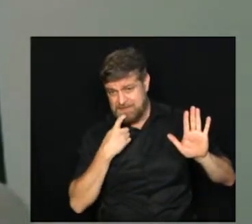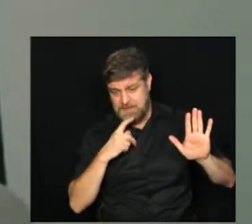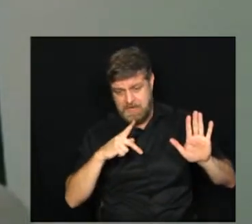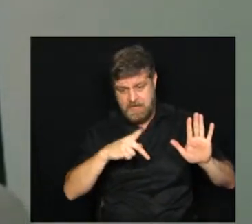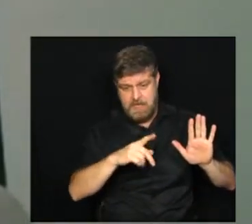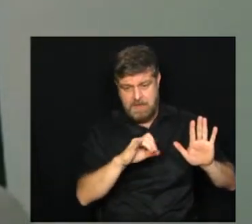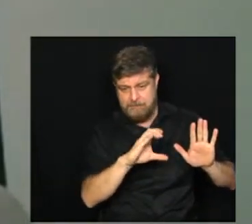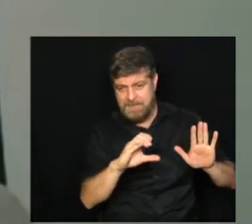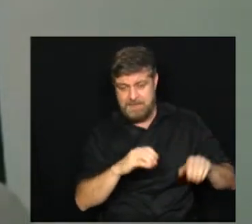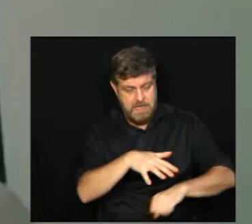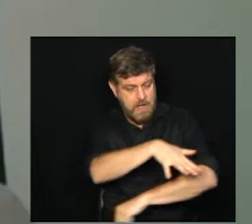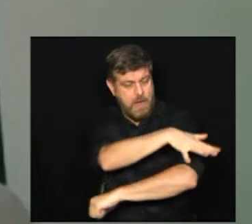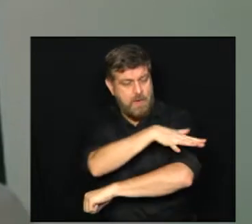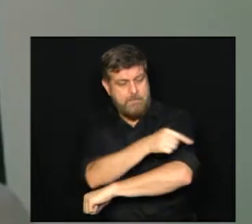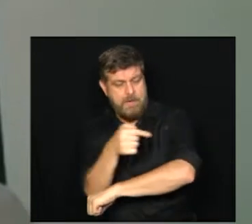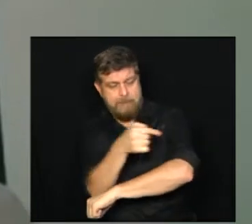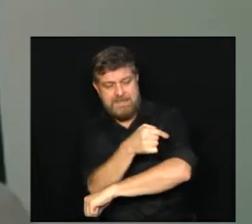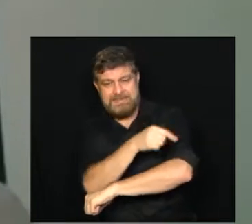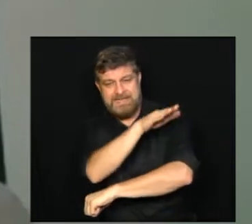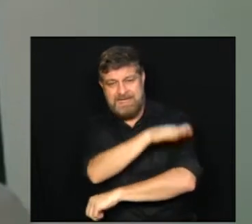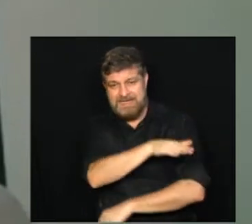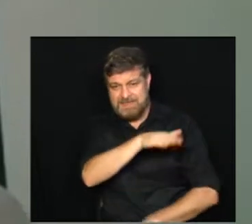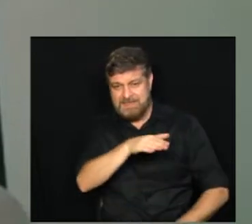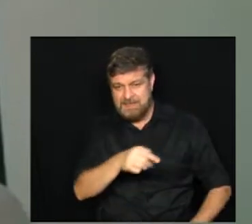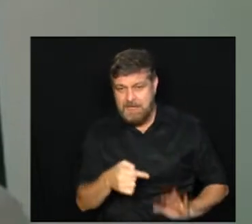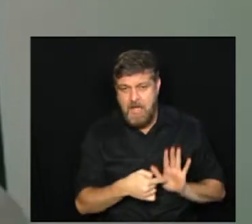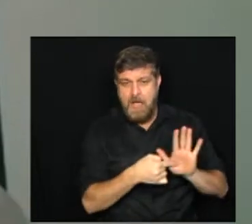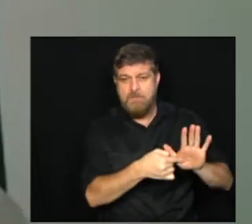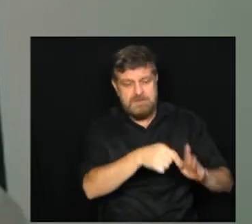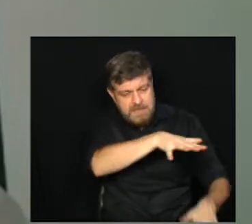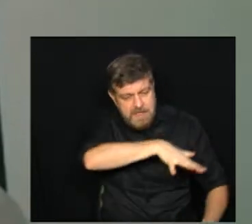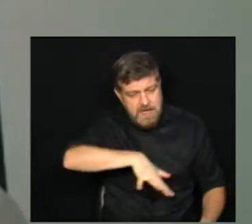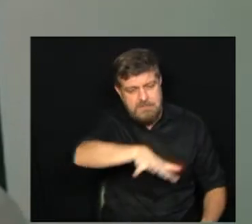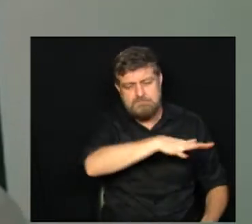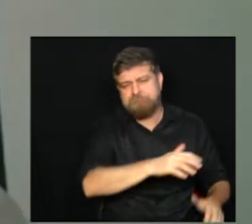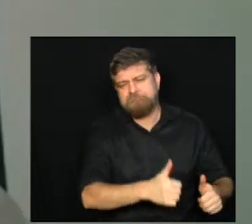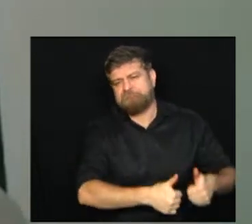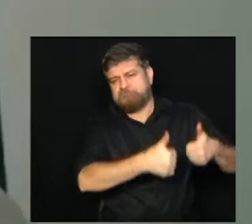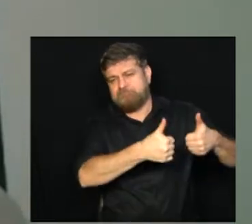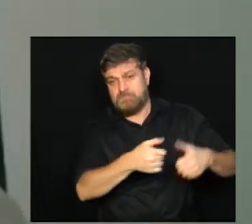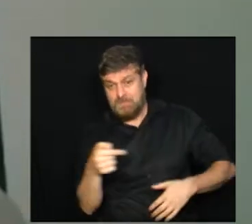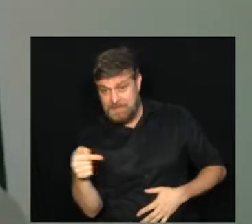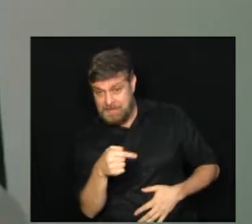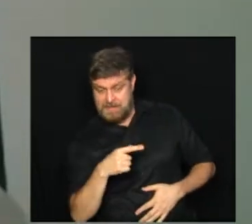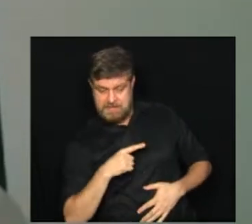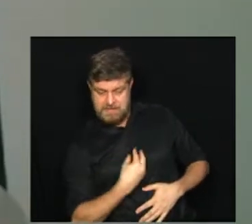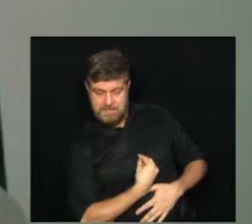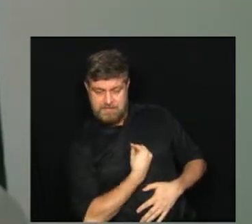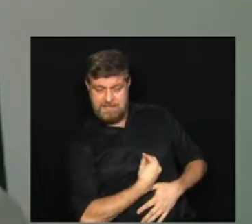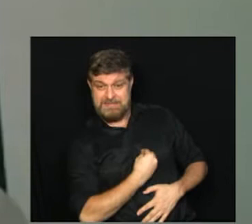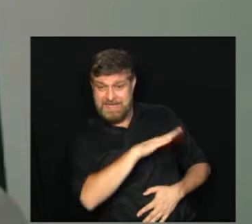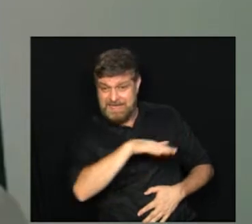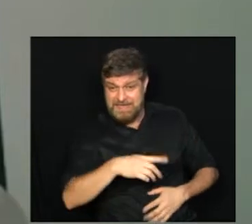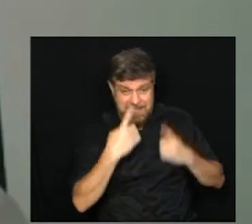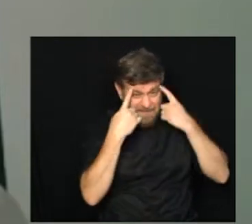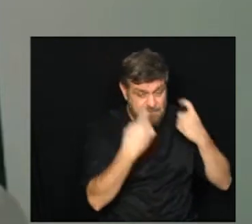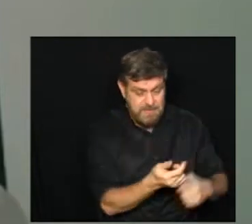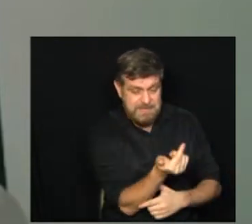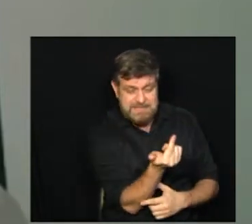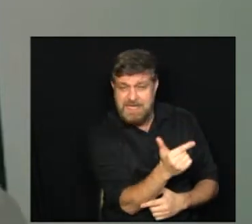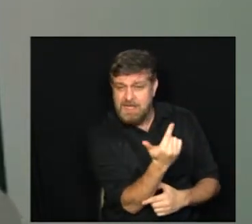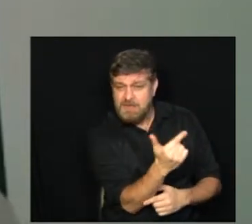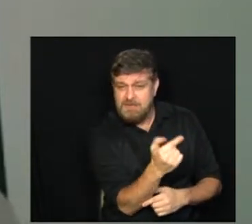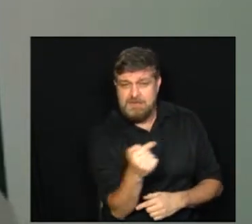com criança é o reflexo de uma região saudável, porque se a criança está lá, é porque não tem violência, ela não